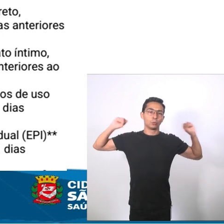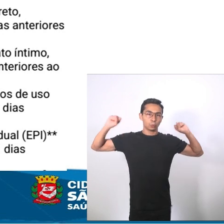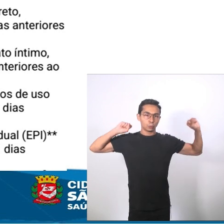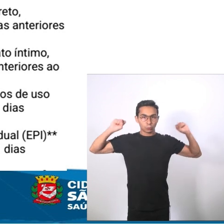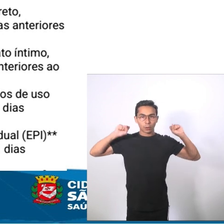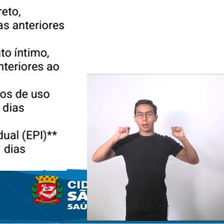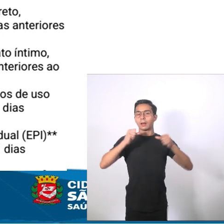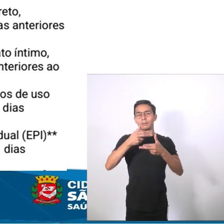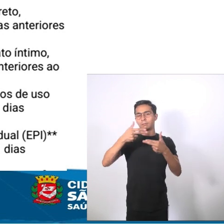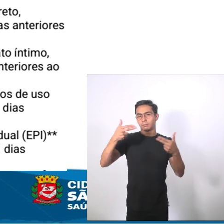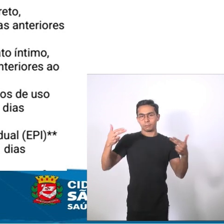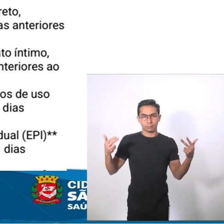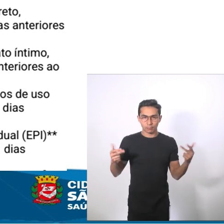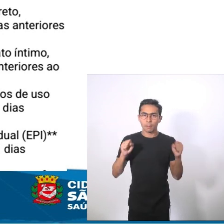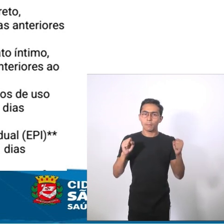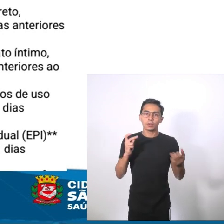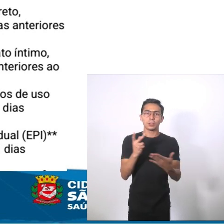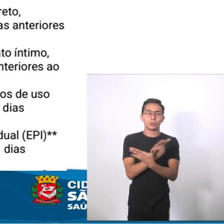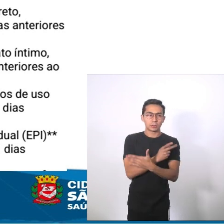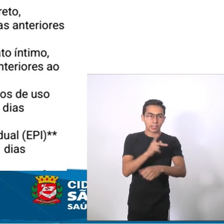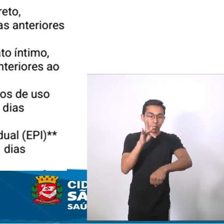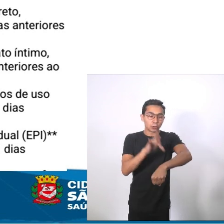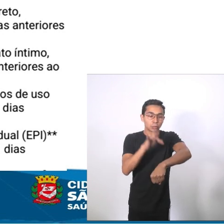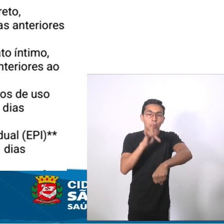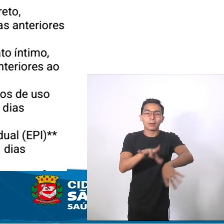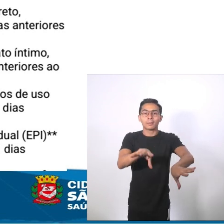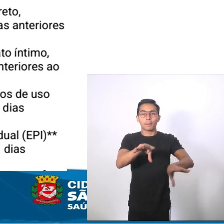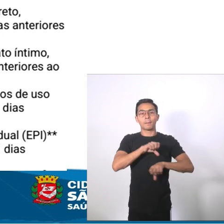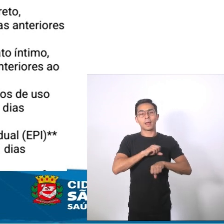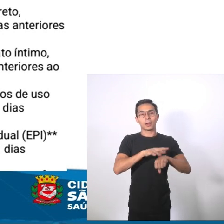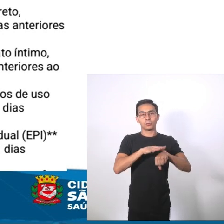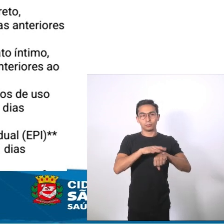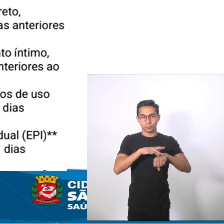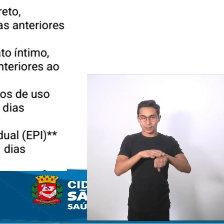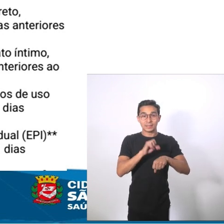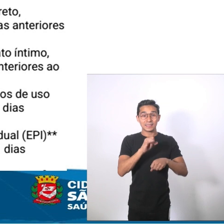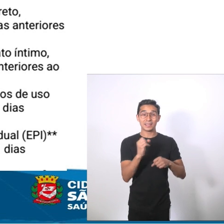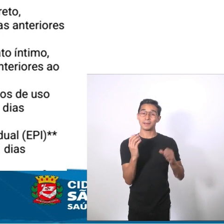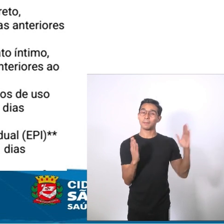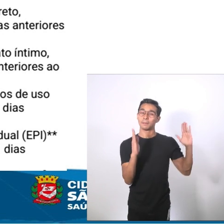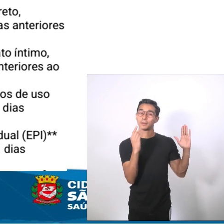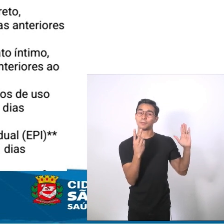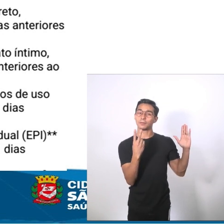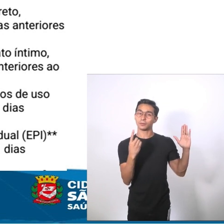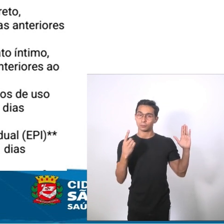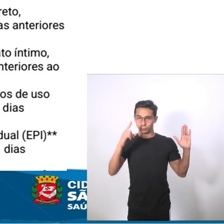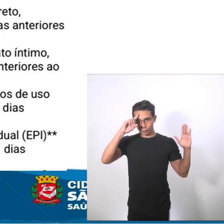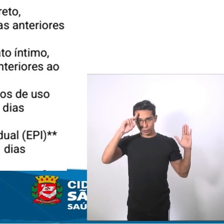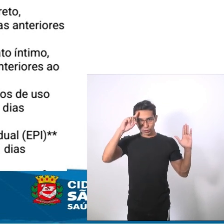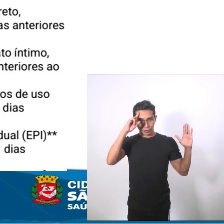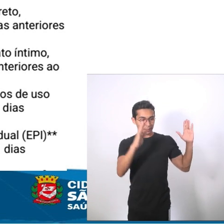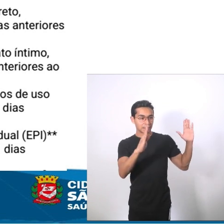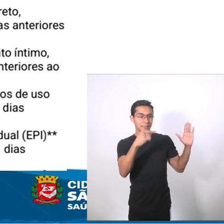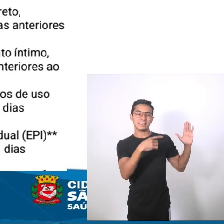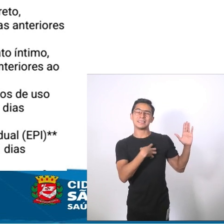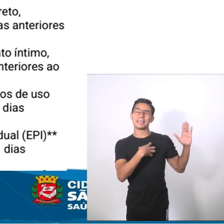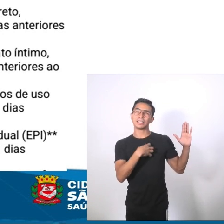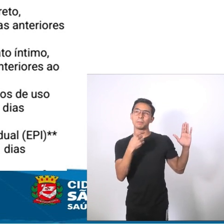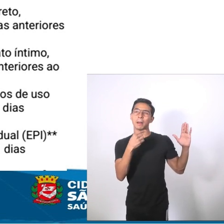caso provável ou confirmado de monkeypox nos 21 dias anteriores ao início dos sinais e sintomas. E